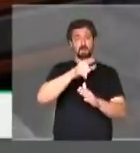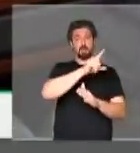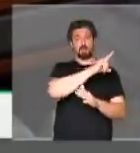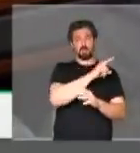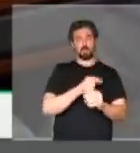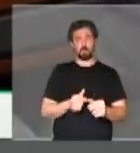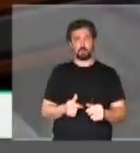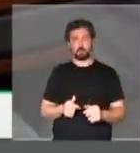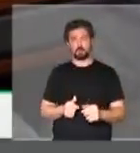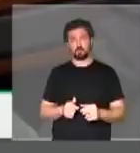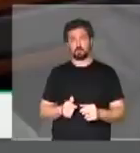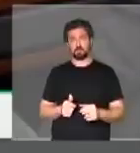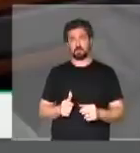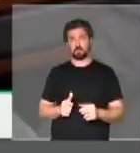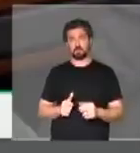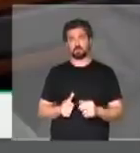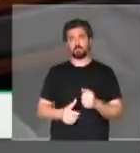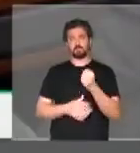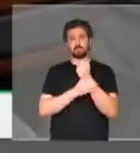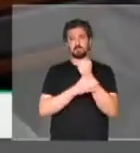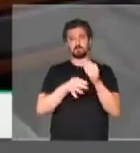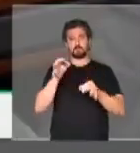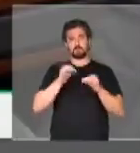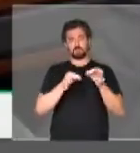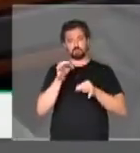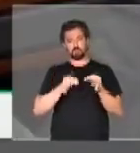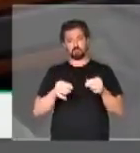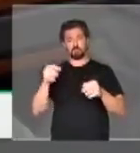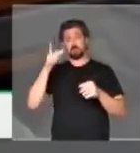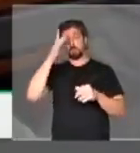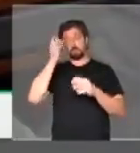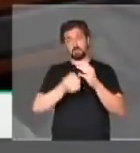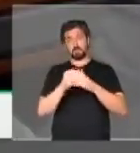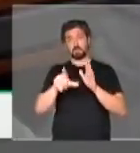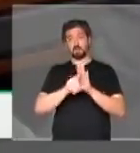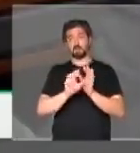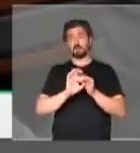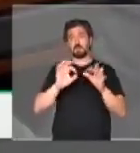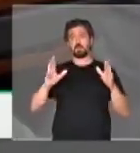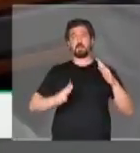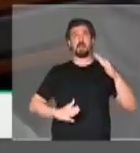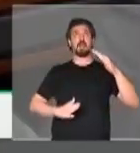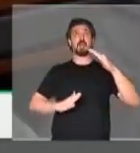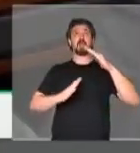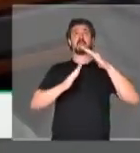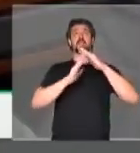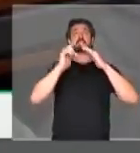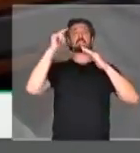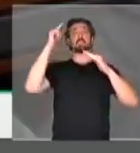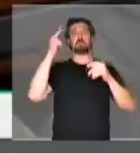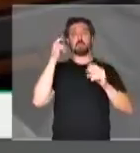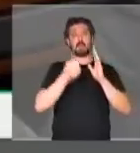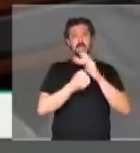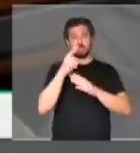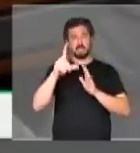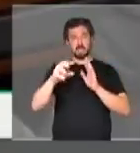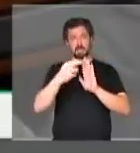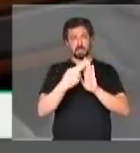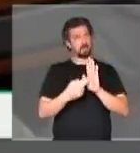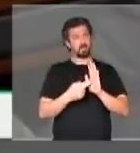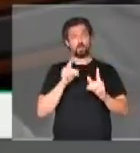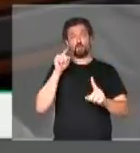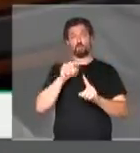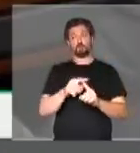anteriores fere princípio de segurança jurídica. O legislador não tem liberdade ilimitada na criação de normas e